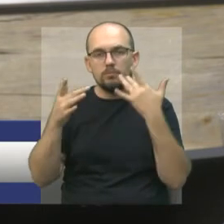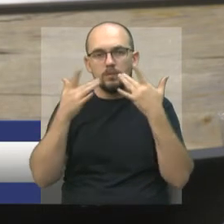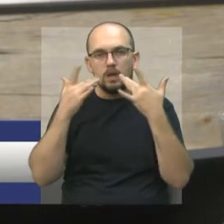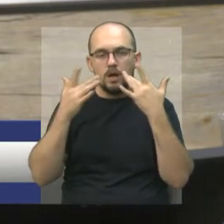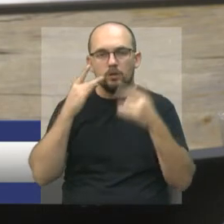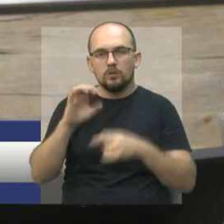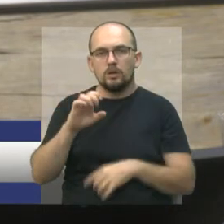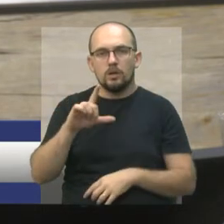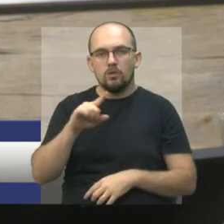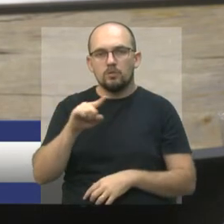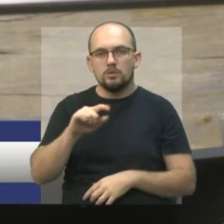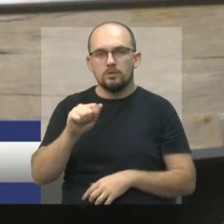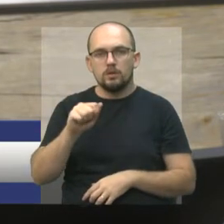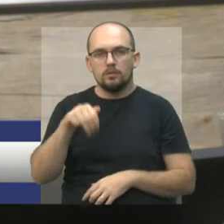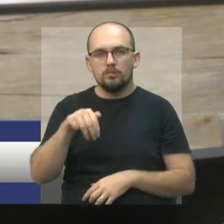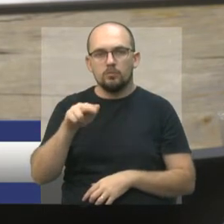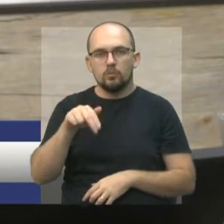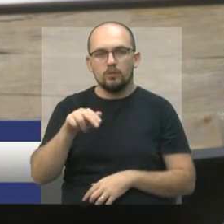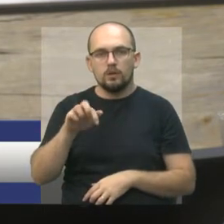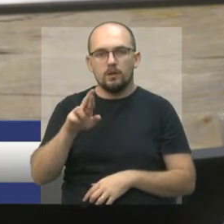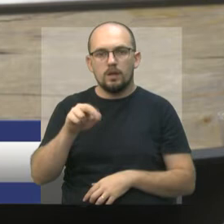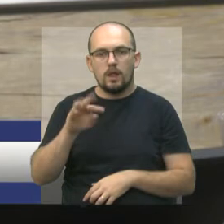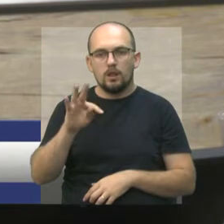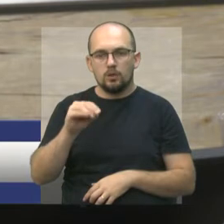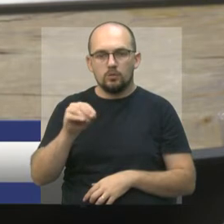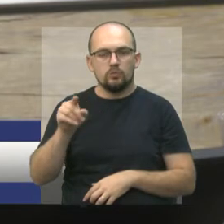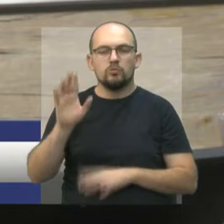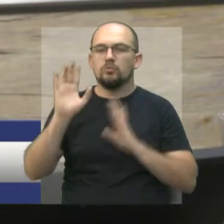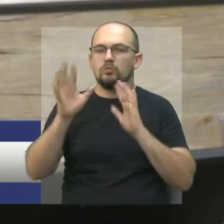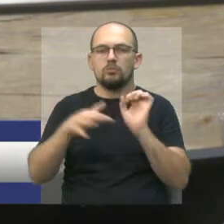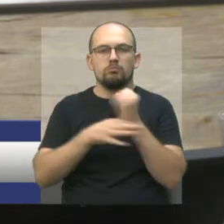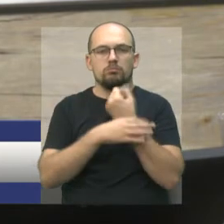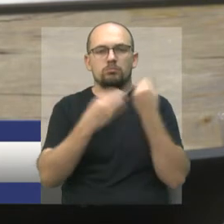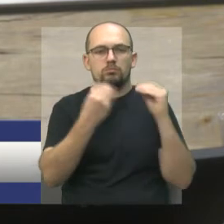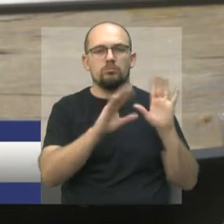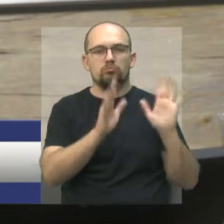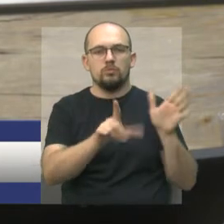Elza Murerato, no município de Jaú, já está assegurado na Lei